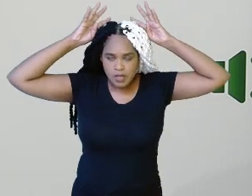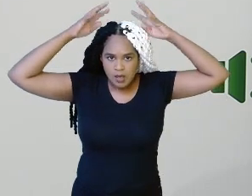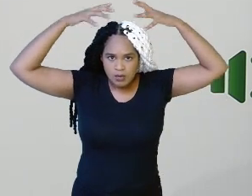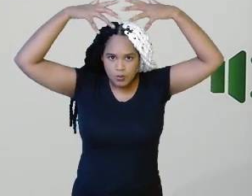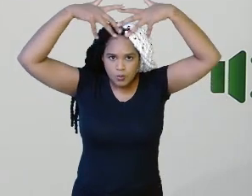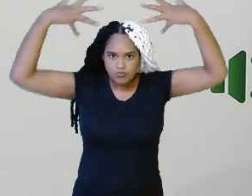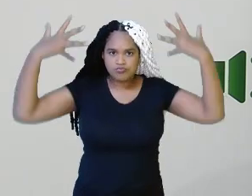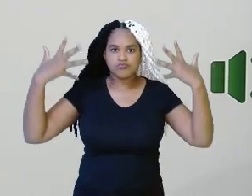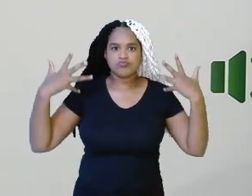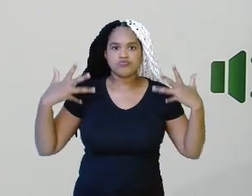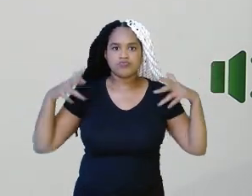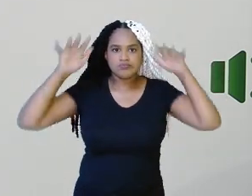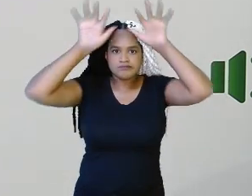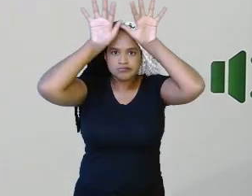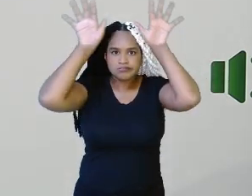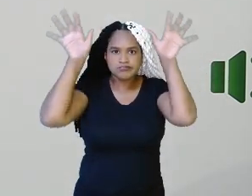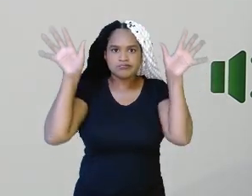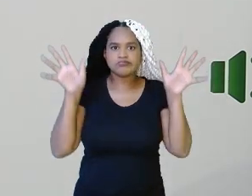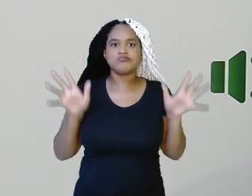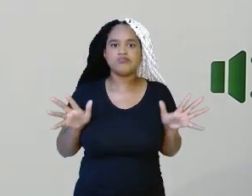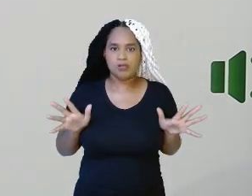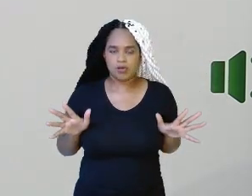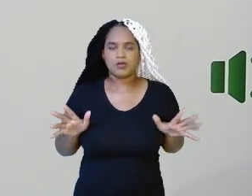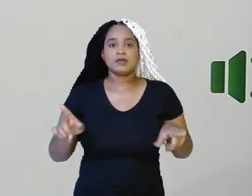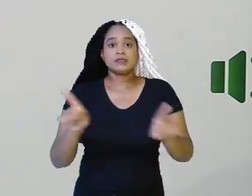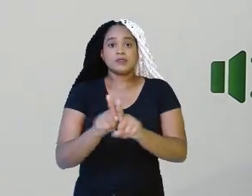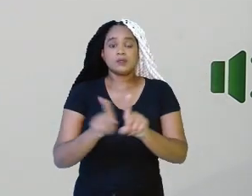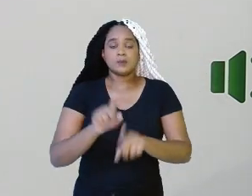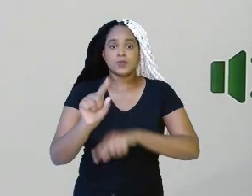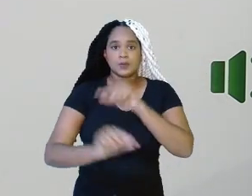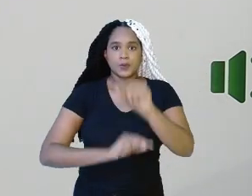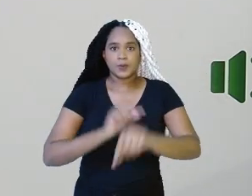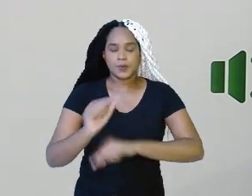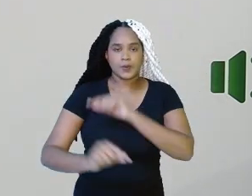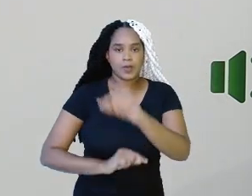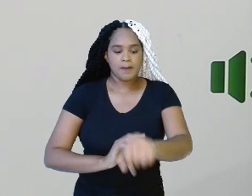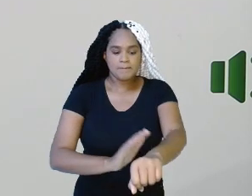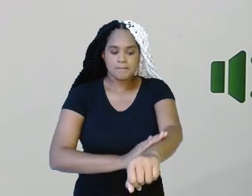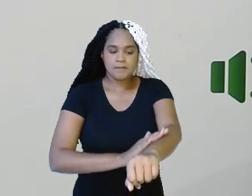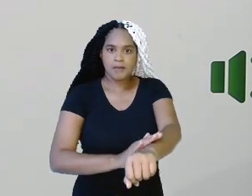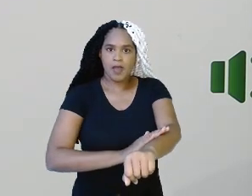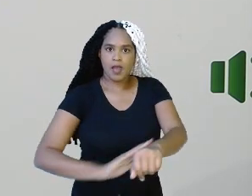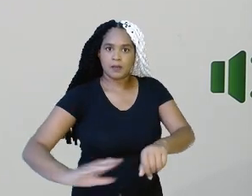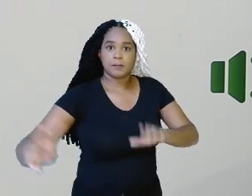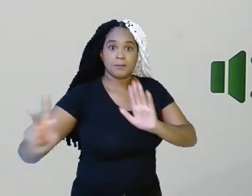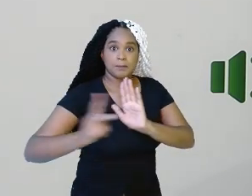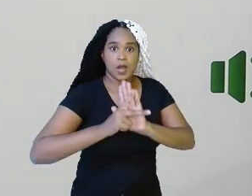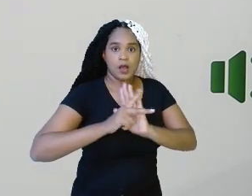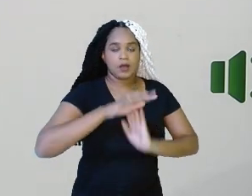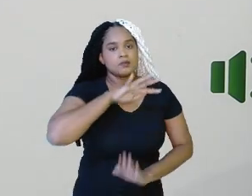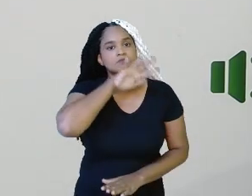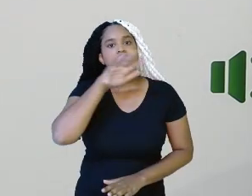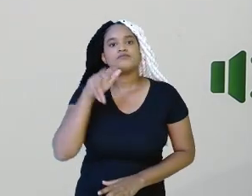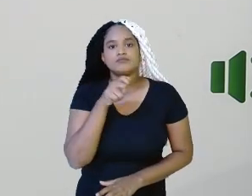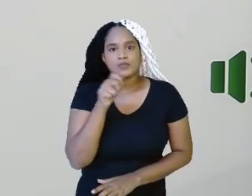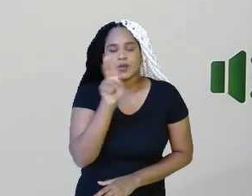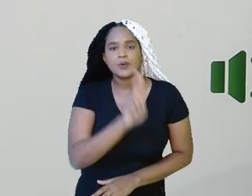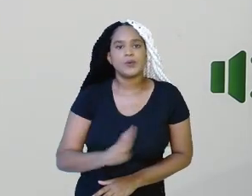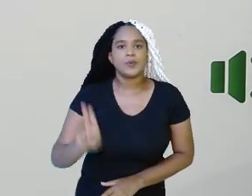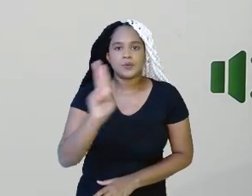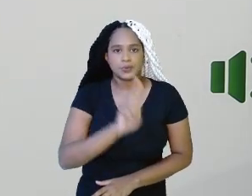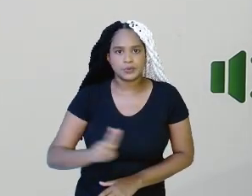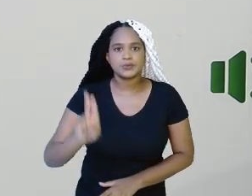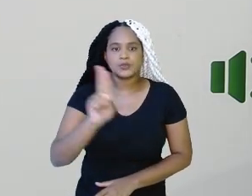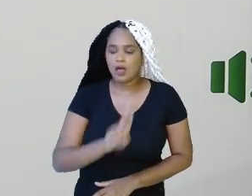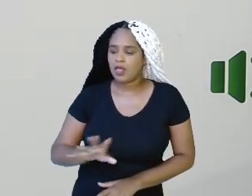coisa bastante interessante também que eles faziam era as peles de animais. Eles utilizavam, eles curtiam essas